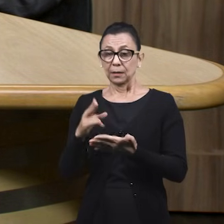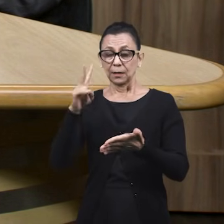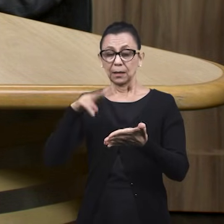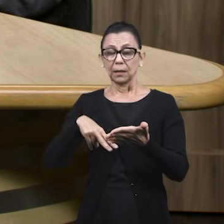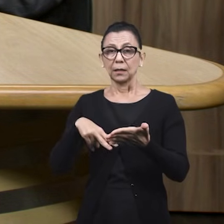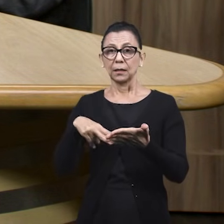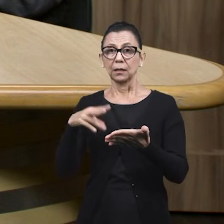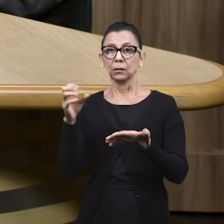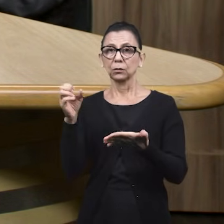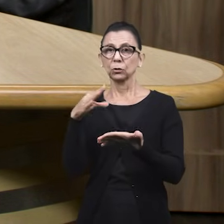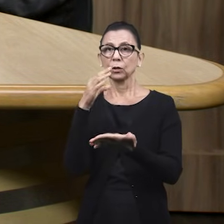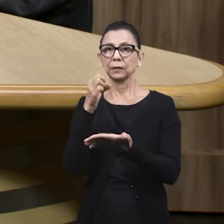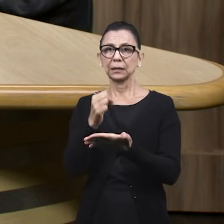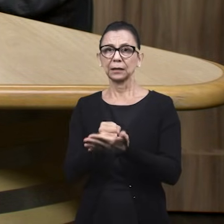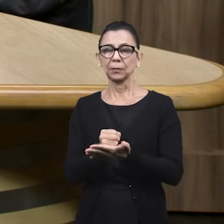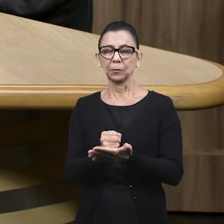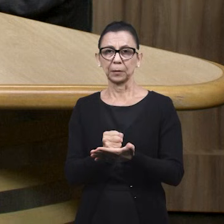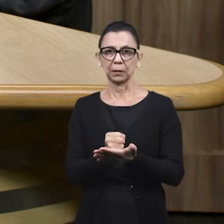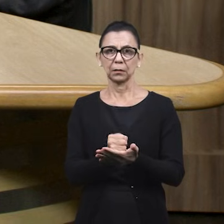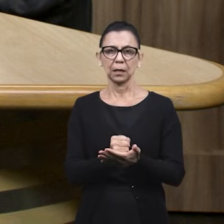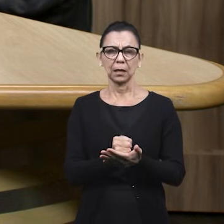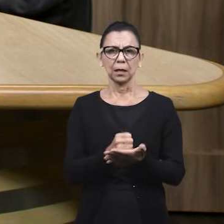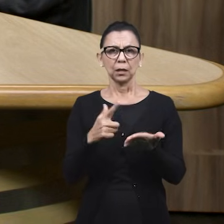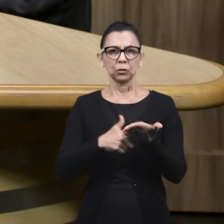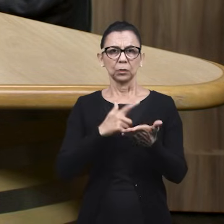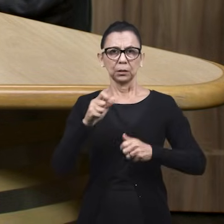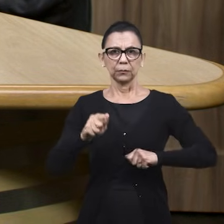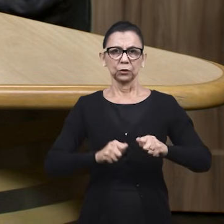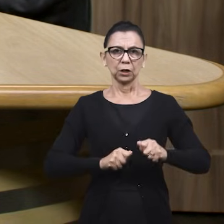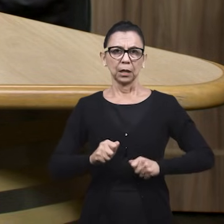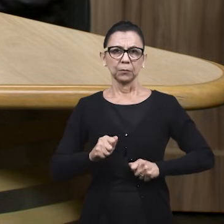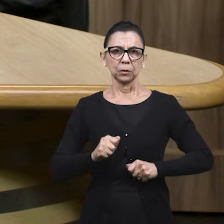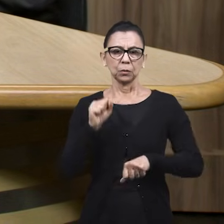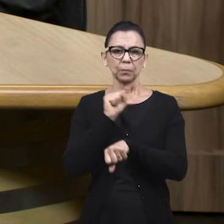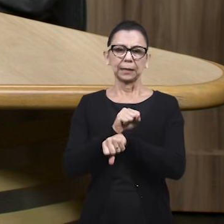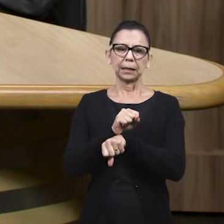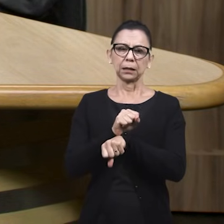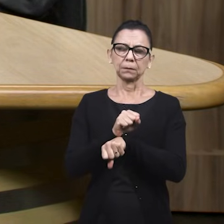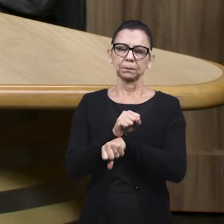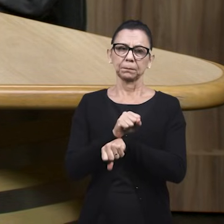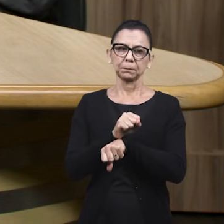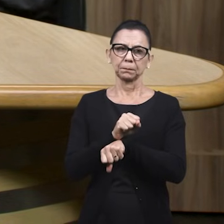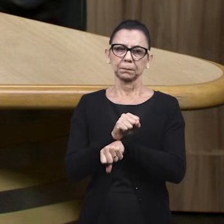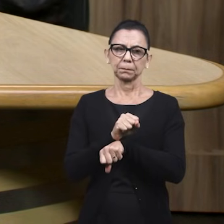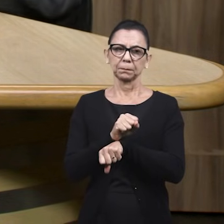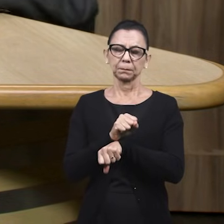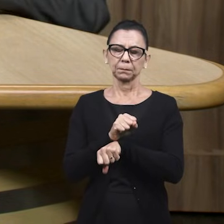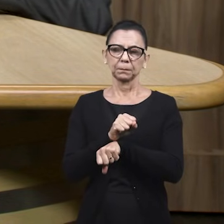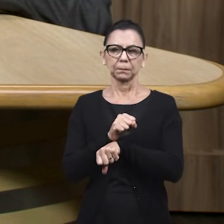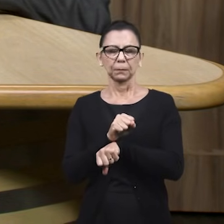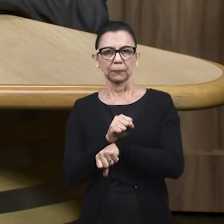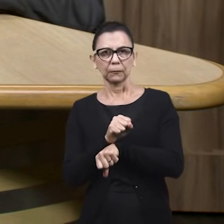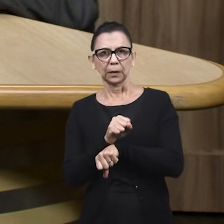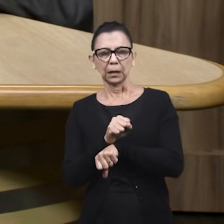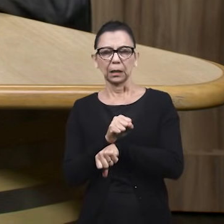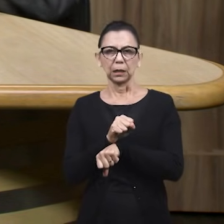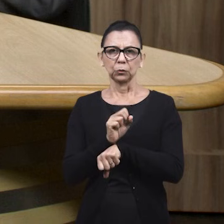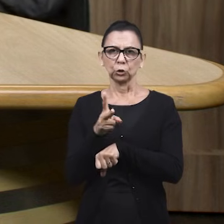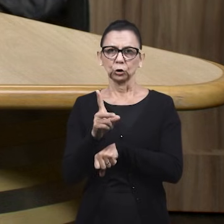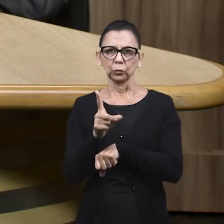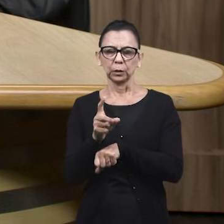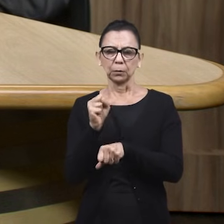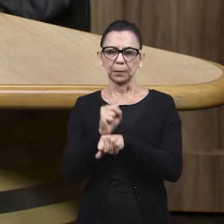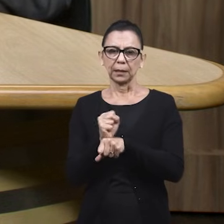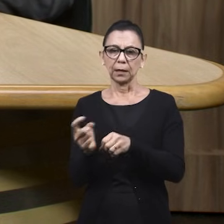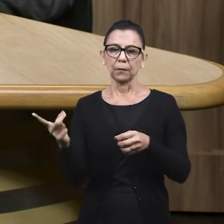Apóstolos porque a minha concepção não me deixou passar. Eu voltei, vim cá para o